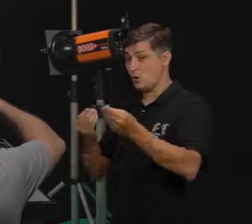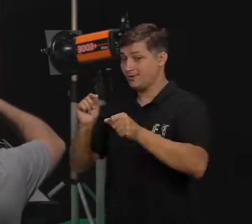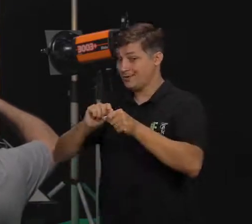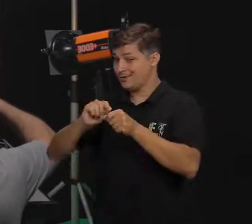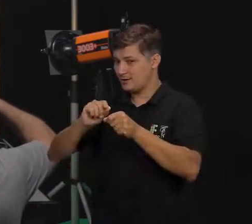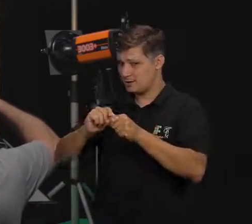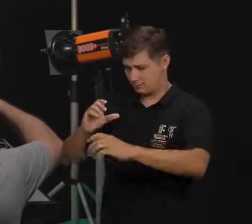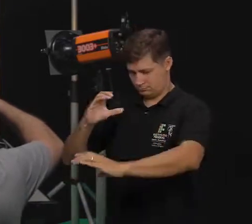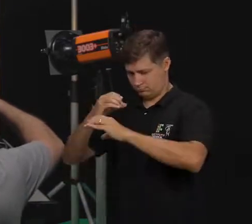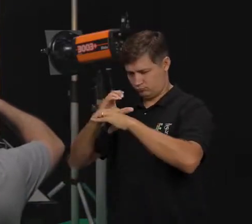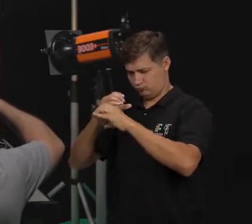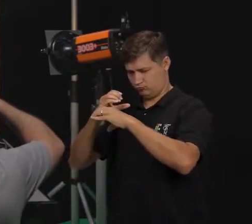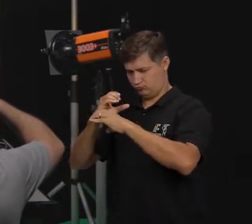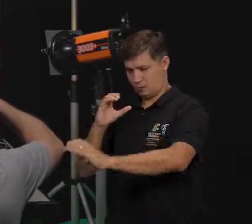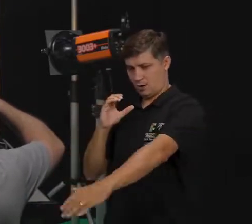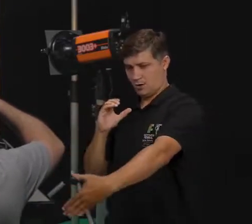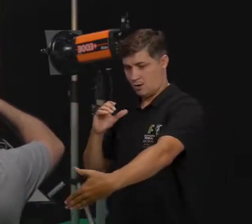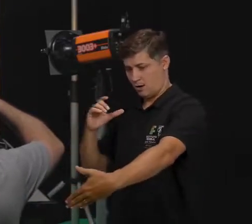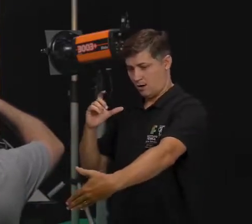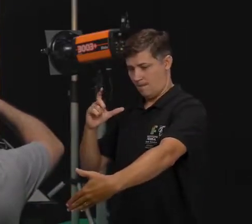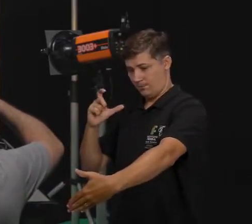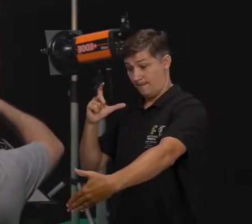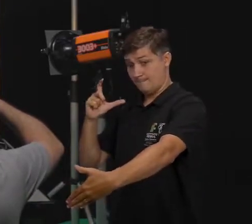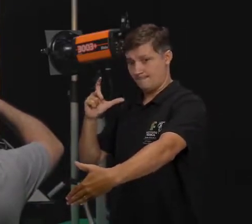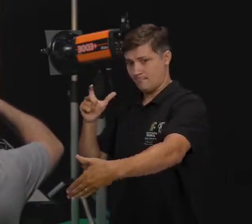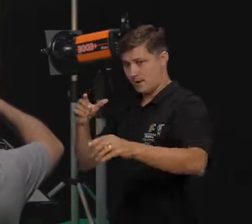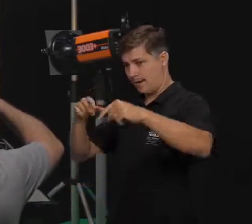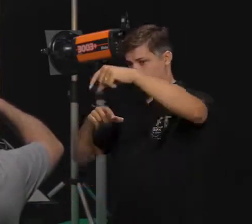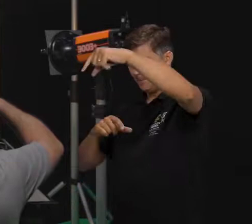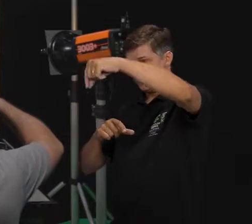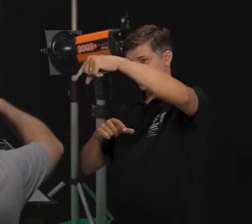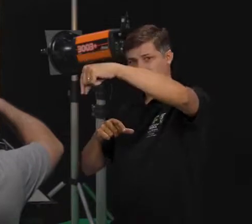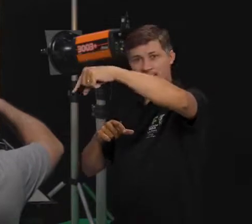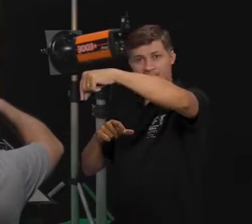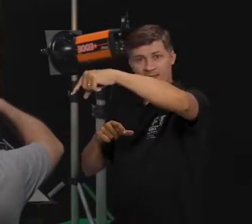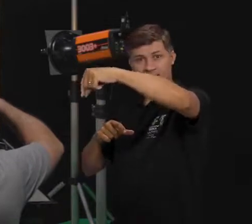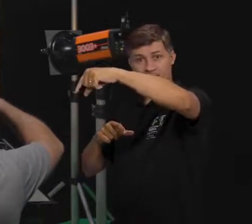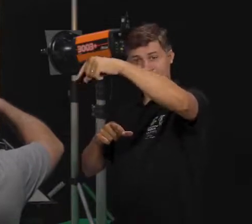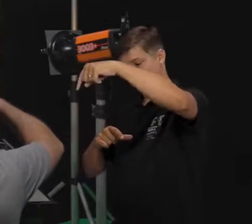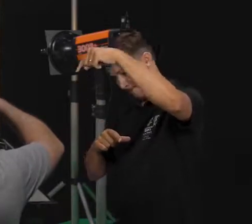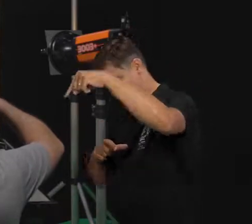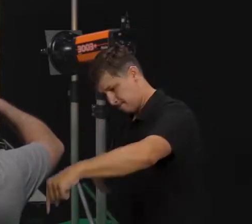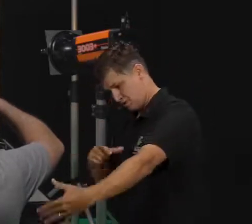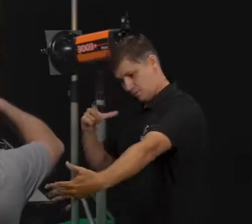na onde a gota está caindo, peço só que dispare, solta uma gotinha para mim ali.